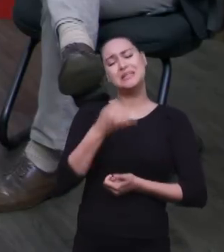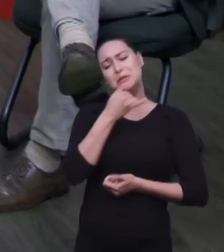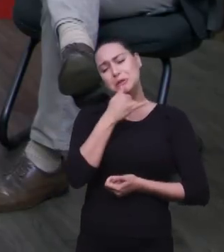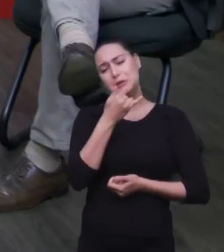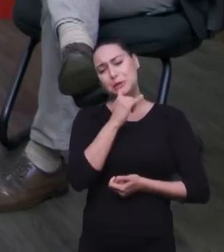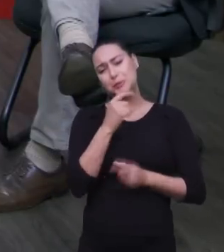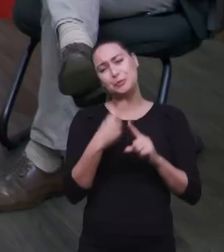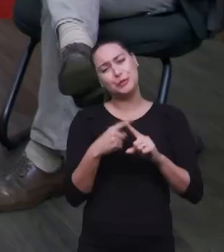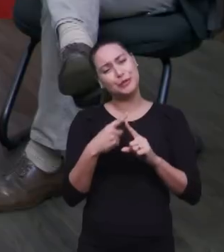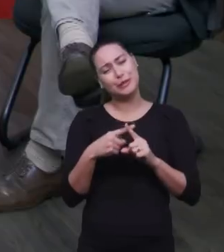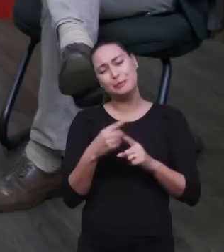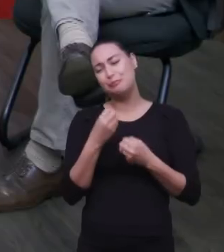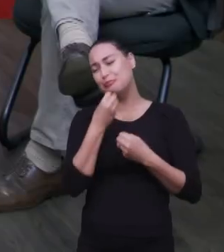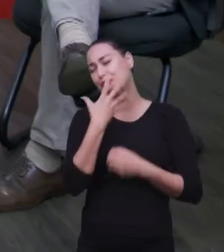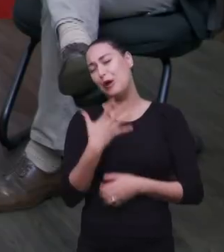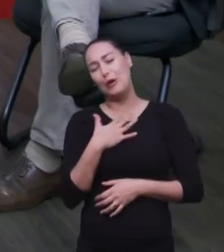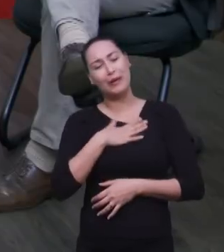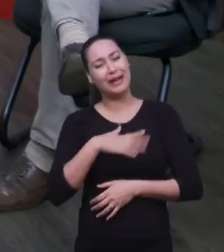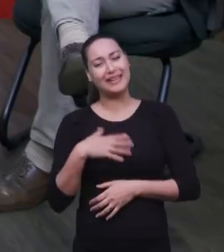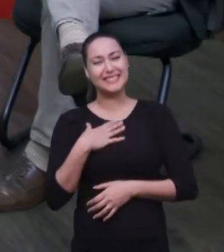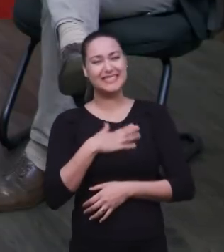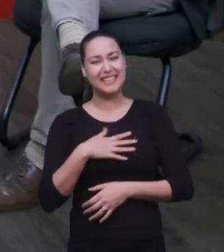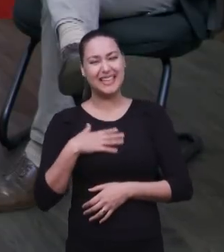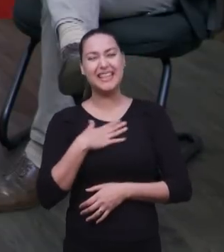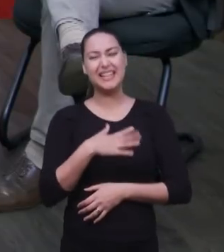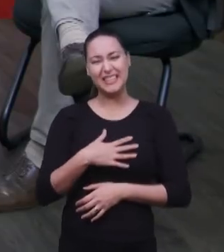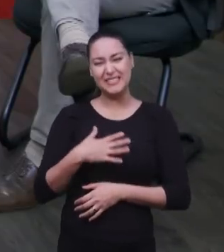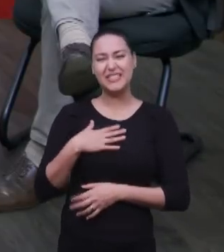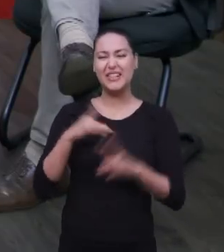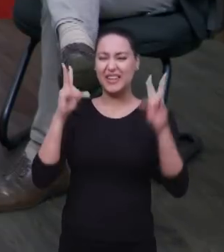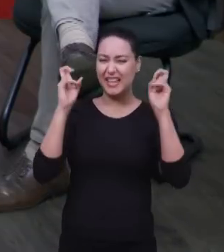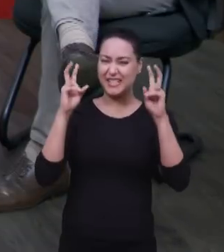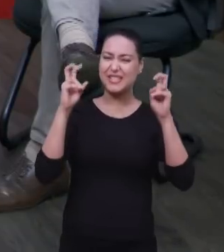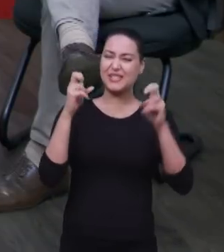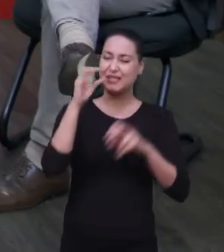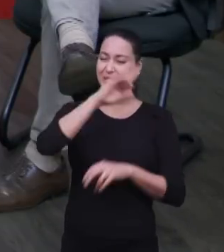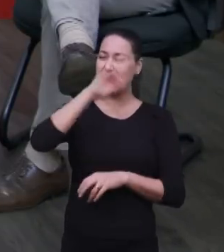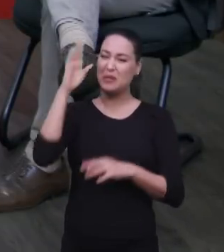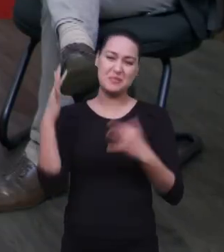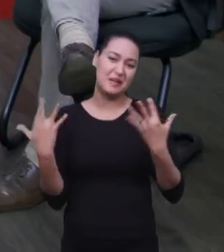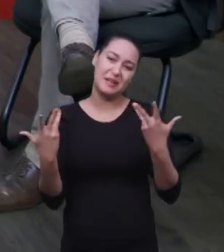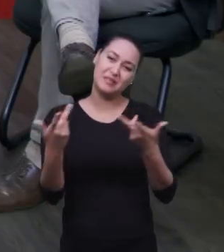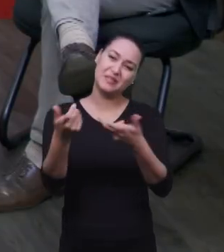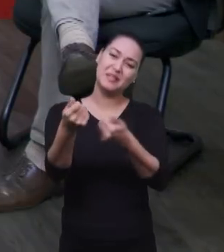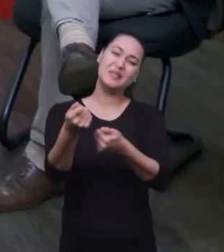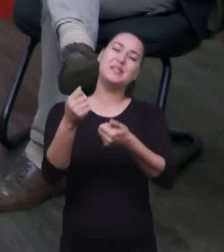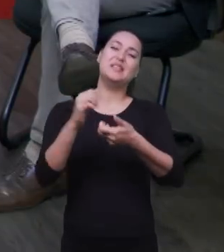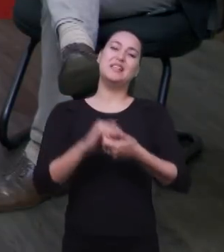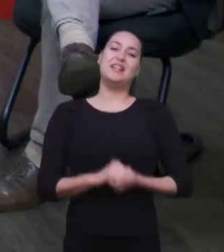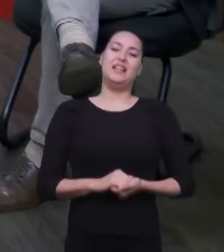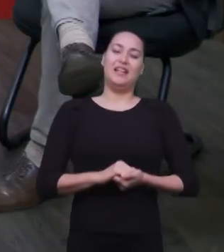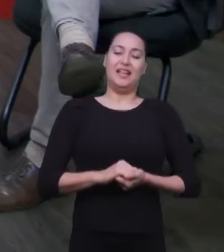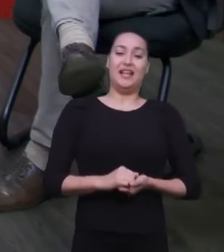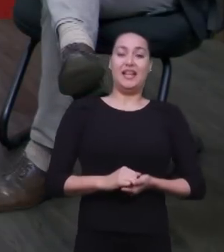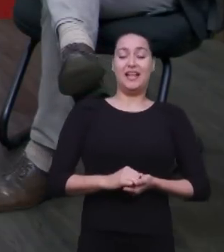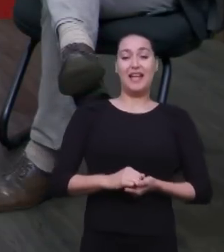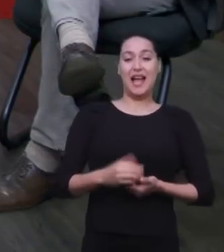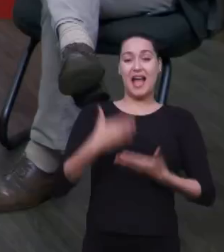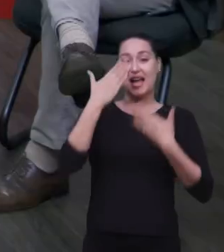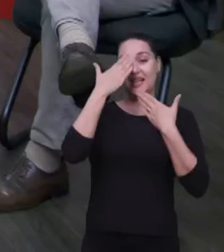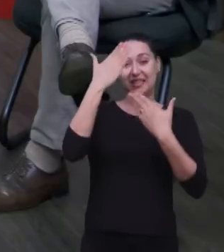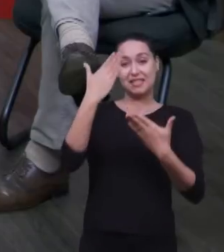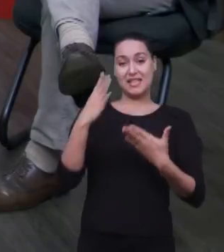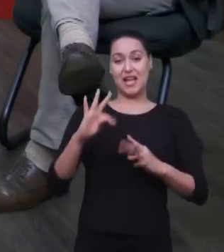Infelizmente, porque está muito bom aqui, está muito agradável. A gente tratar das coisas do Senhor é sempre tão maravilhoso. E eu